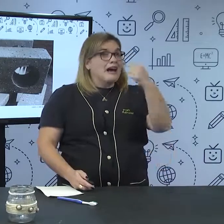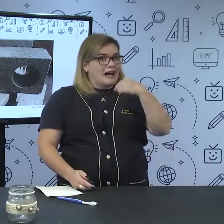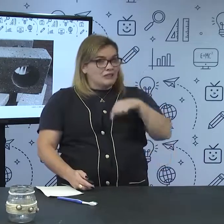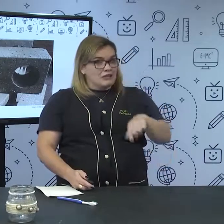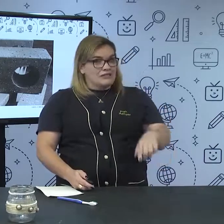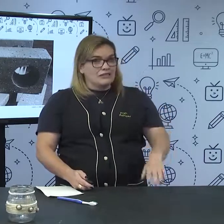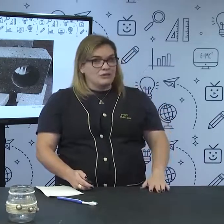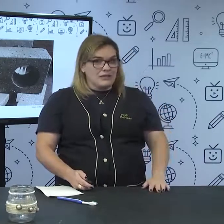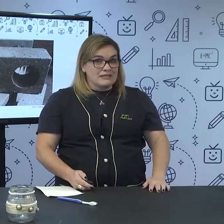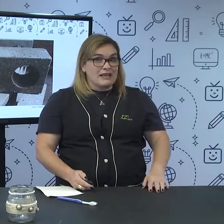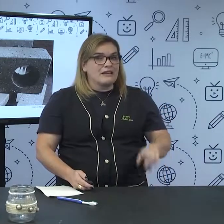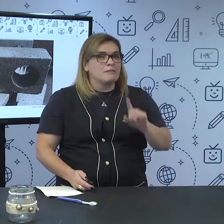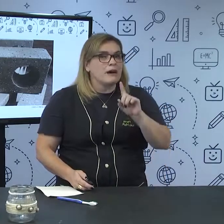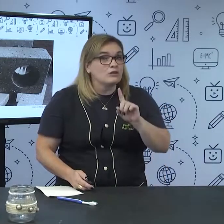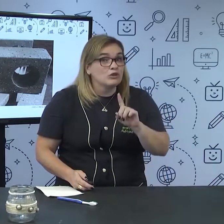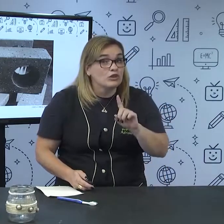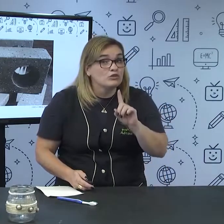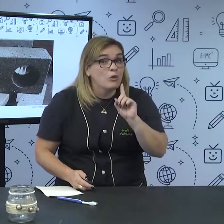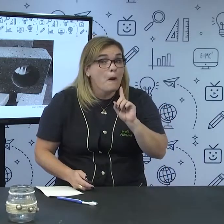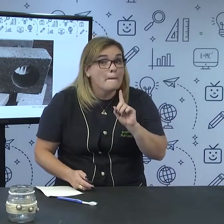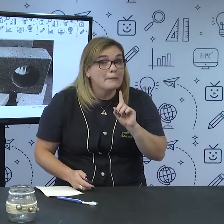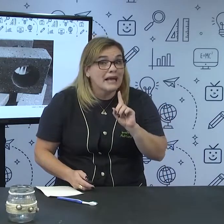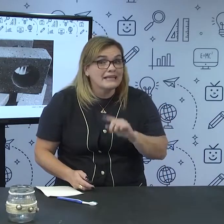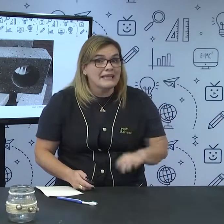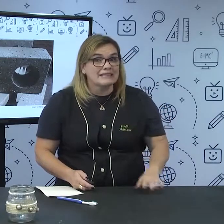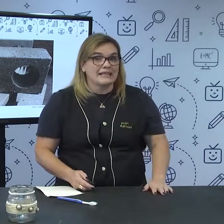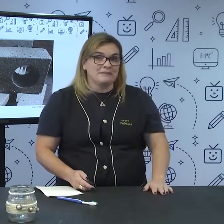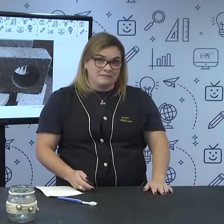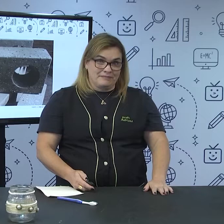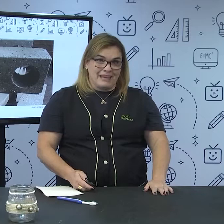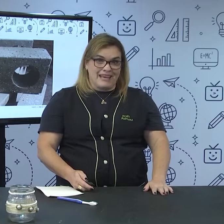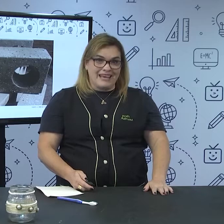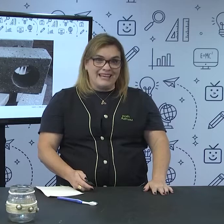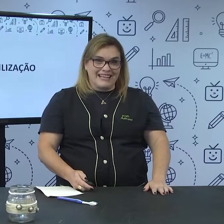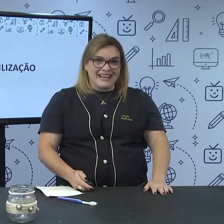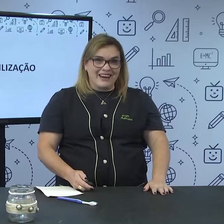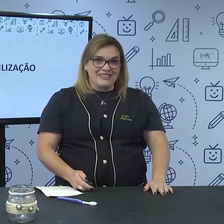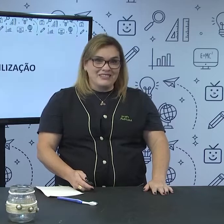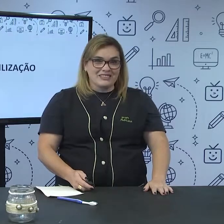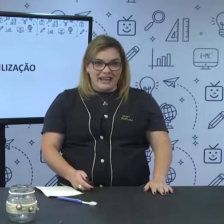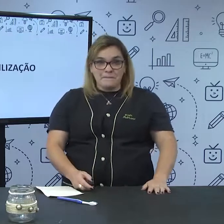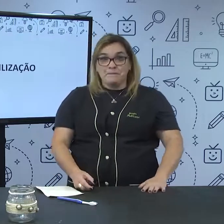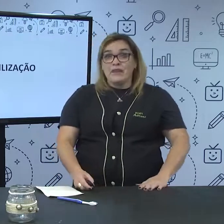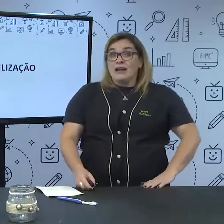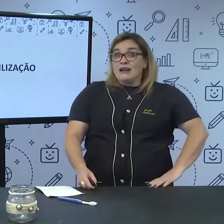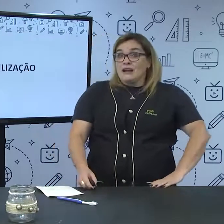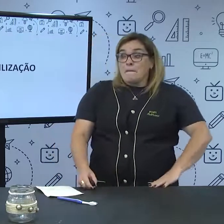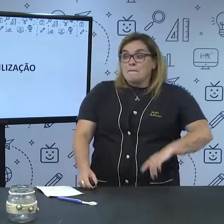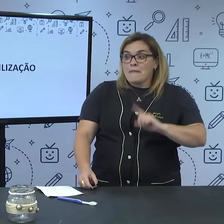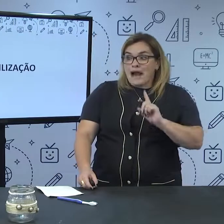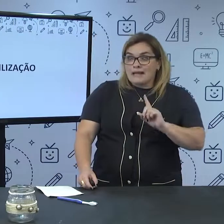para a nossa natureza e para o nosso planeta. É, legal isso, né?